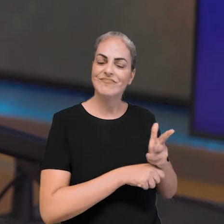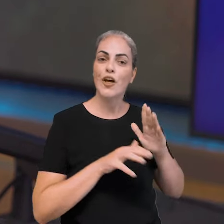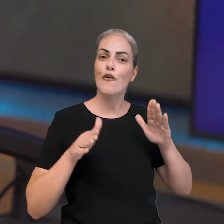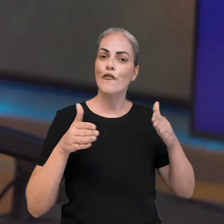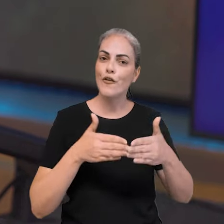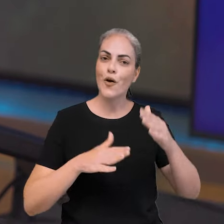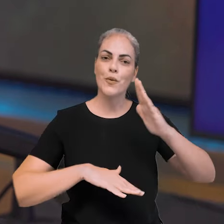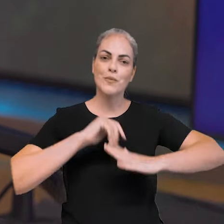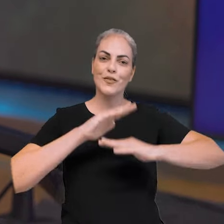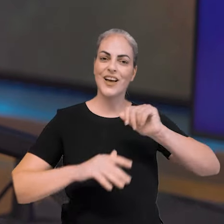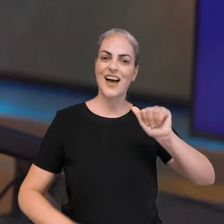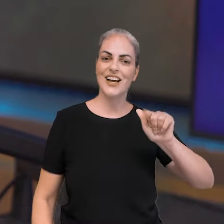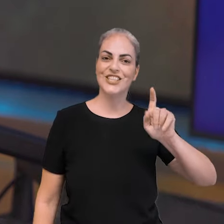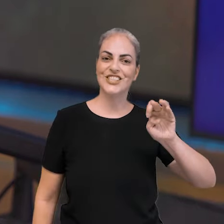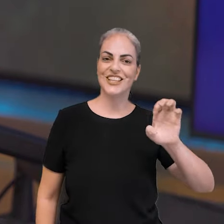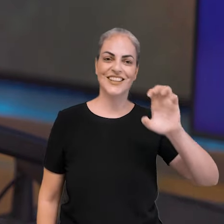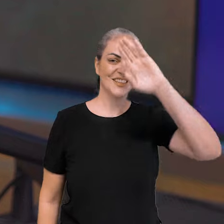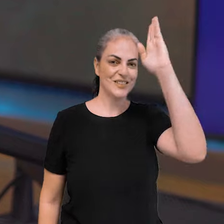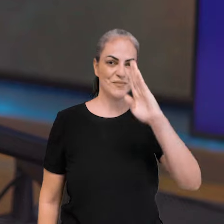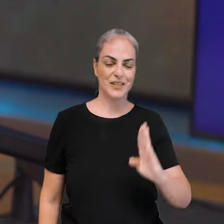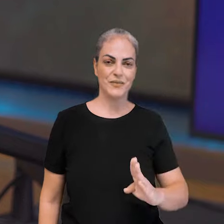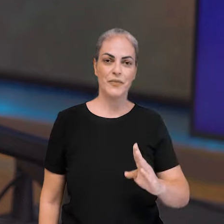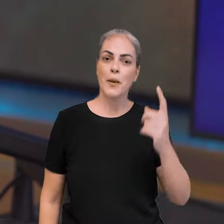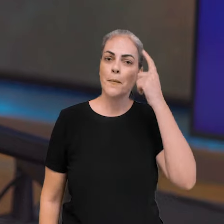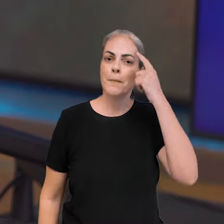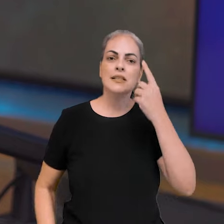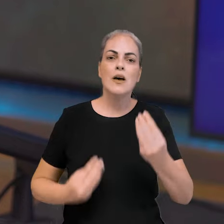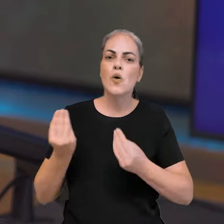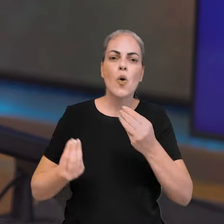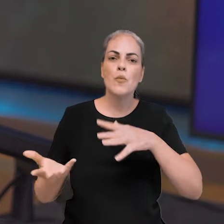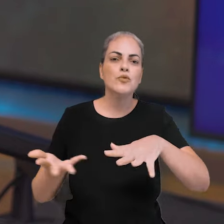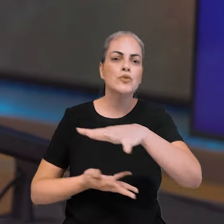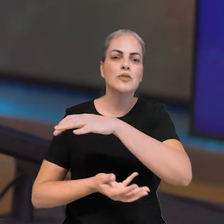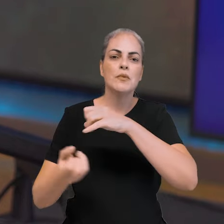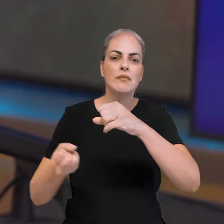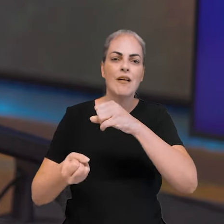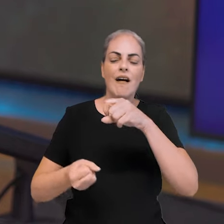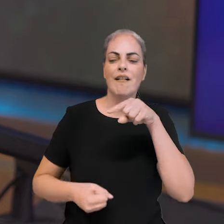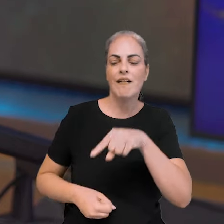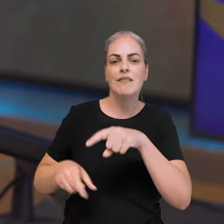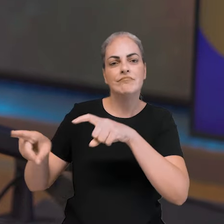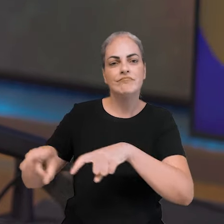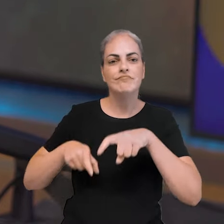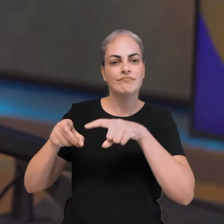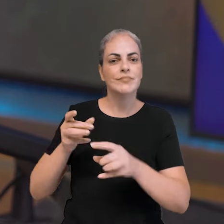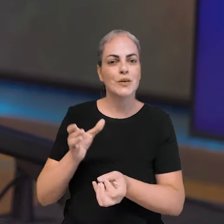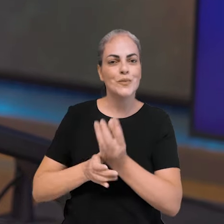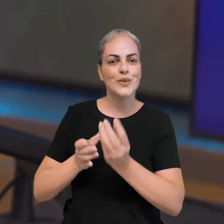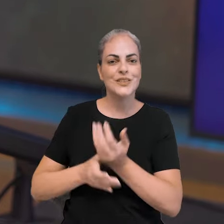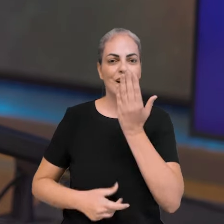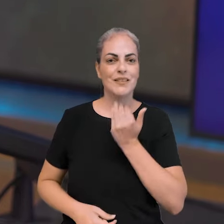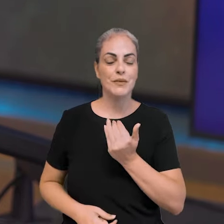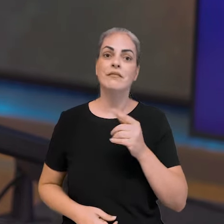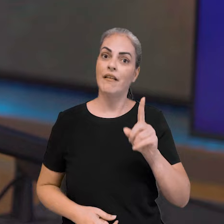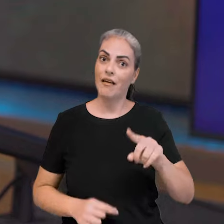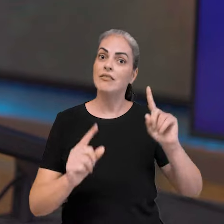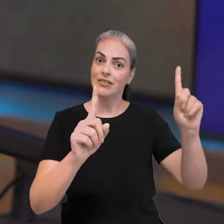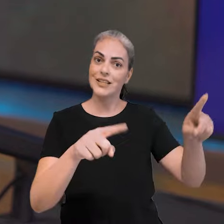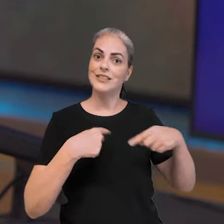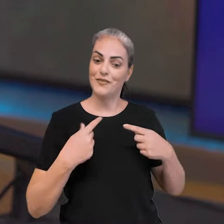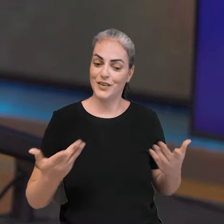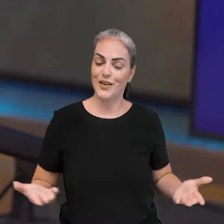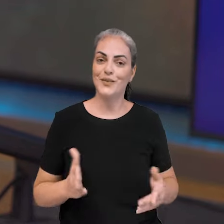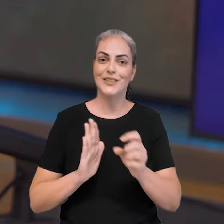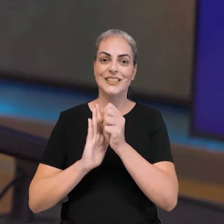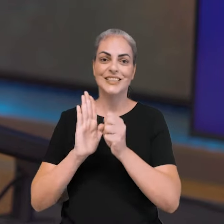agentes de todo o Brasil. Pensar em formas sustentáveis de produção de alimentos é um dos grandes desafios do século XXI.